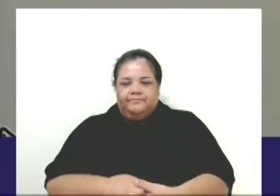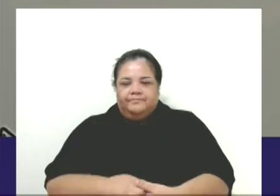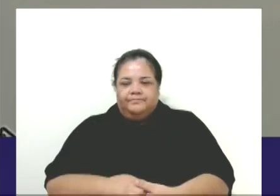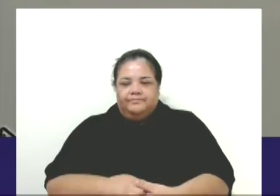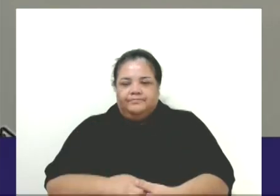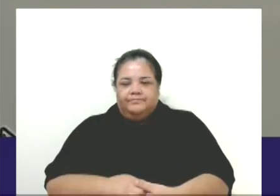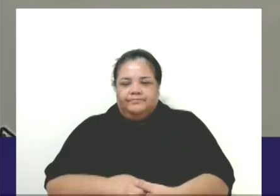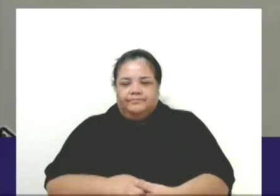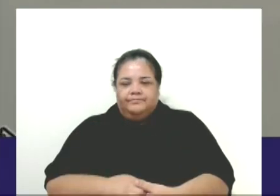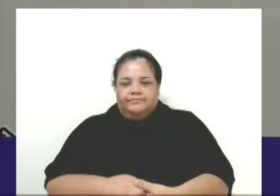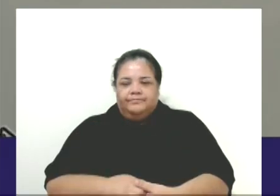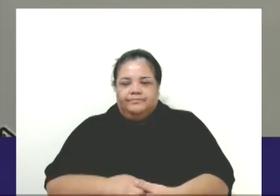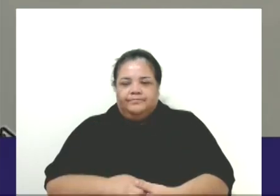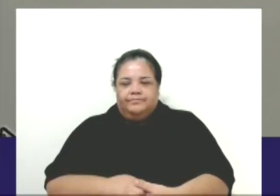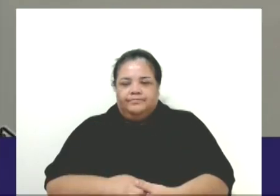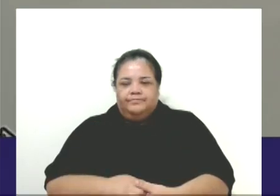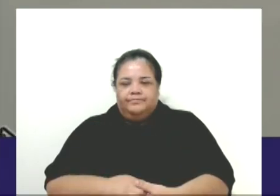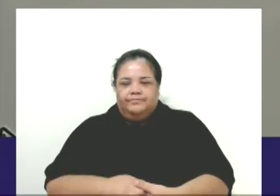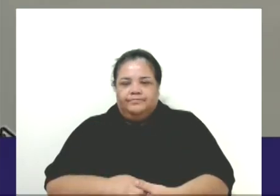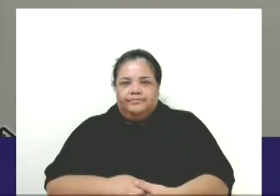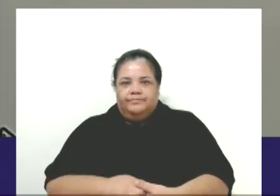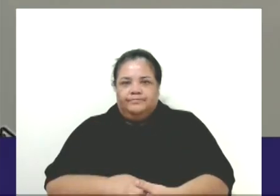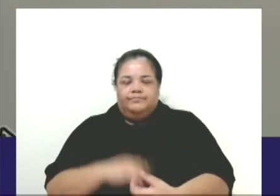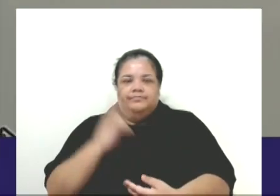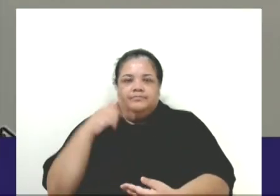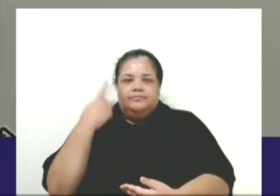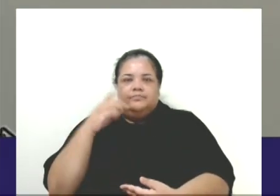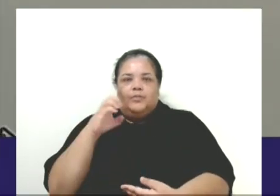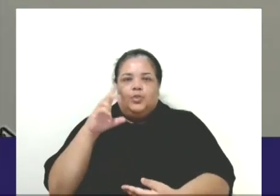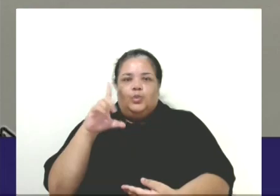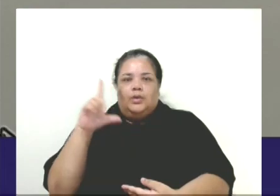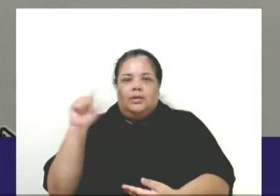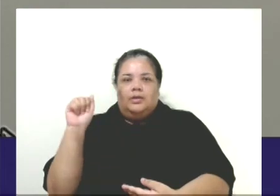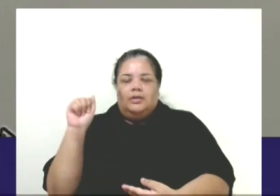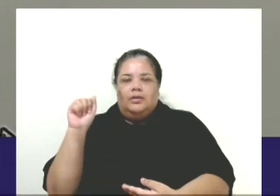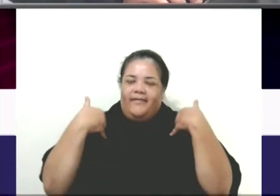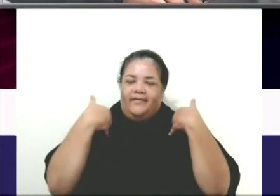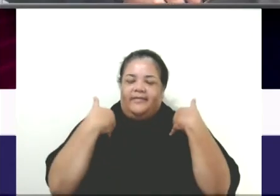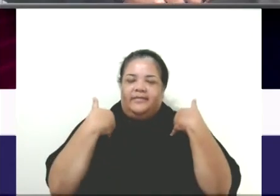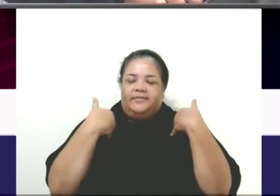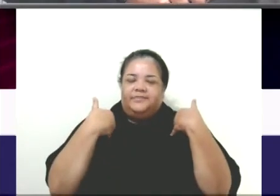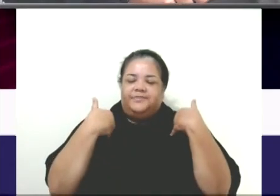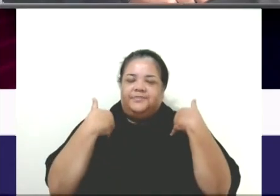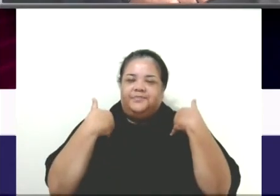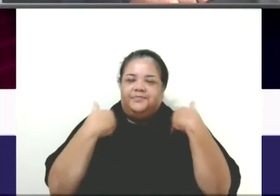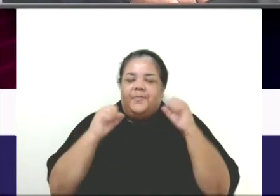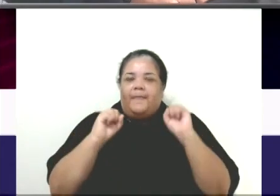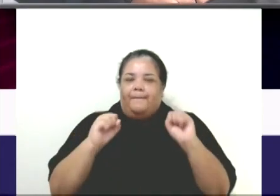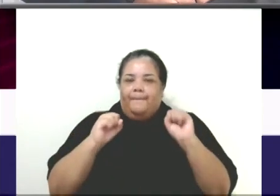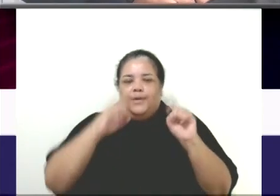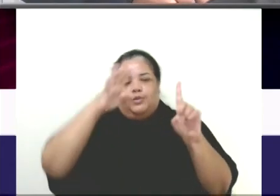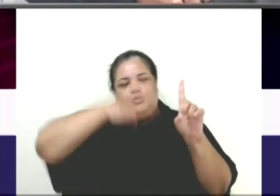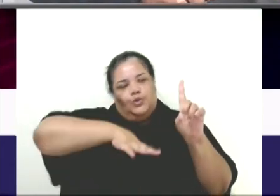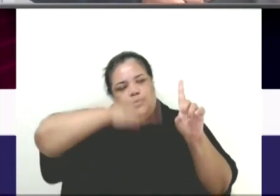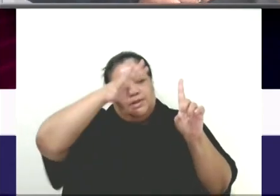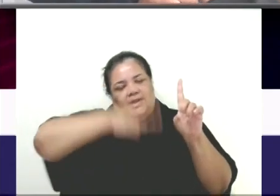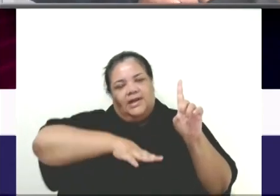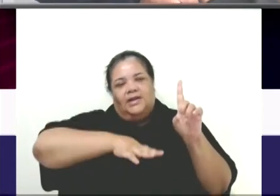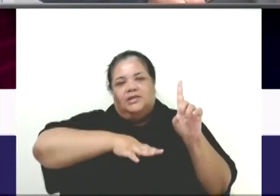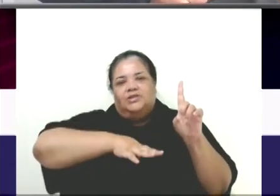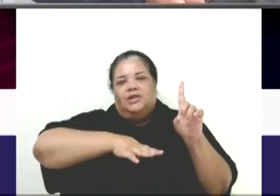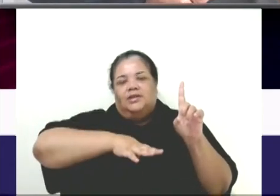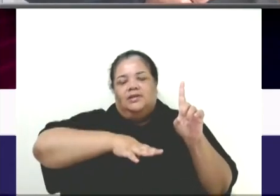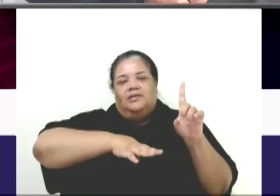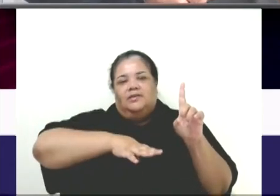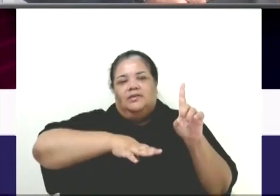finalizando a plenária da semana, o PL 71, de autoria do presidente Kula, denominou de Zilda Benedita Oliveira, Nena,